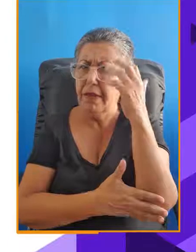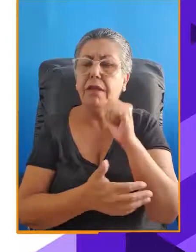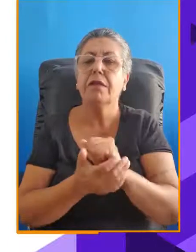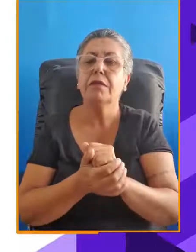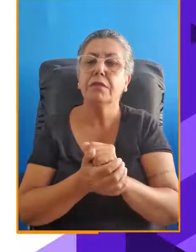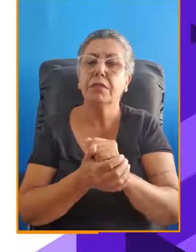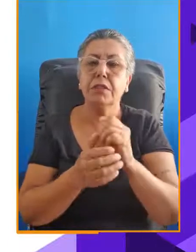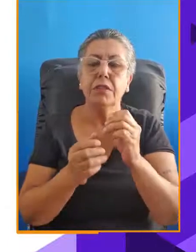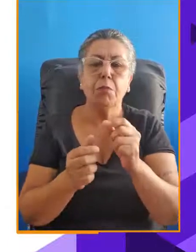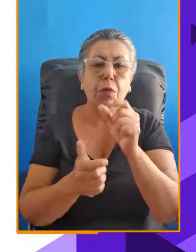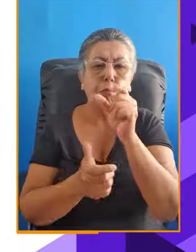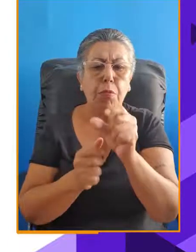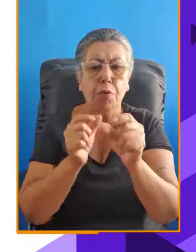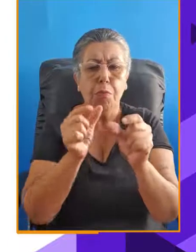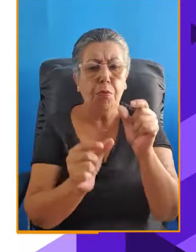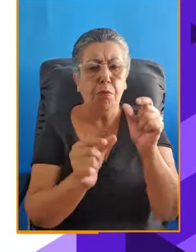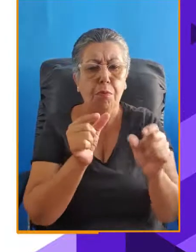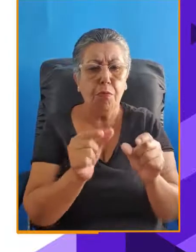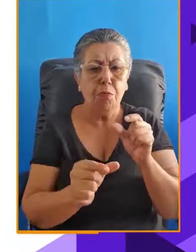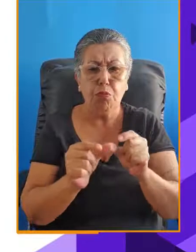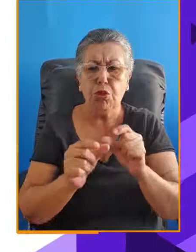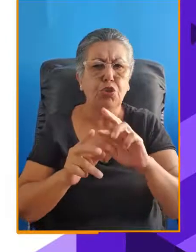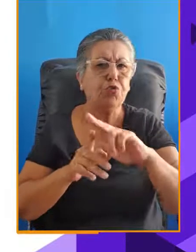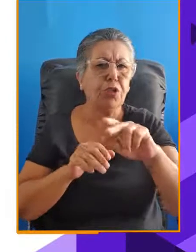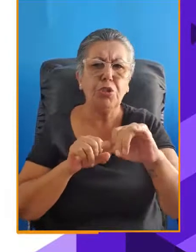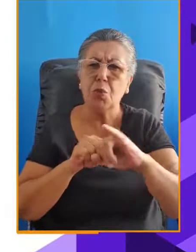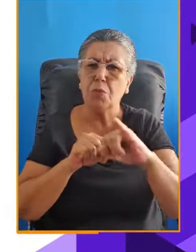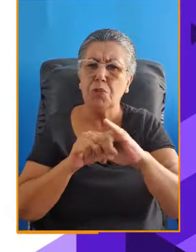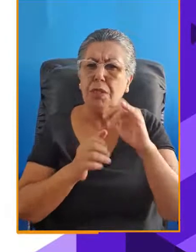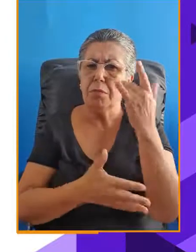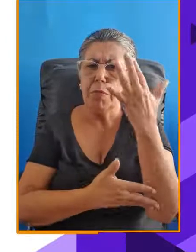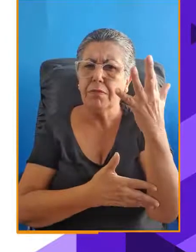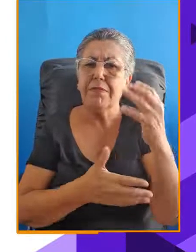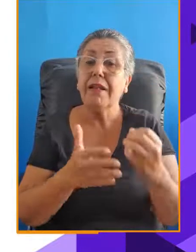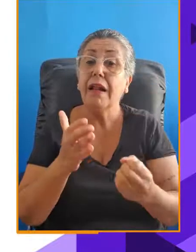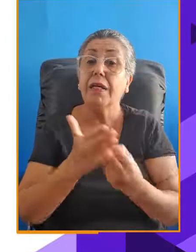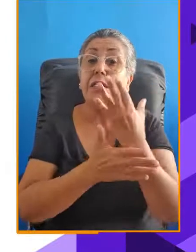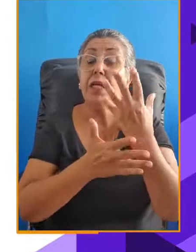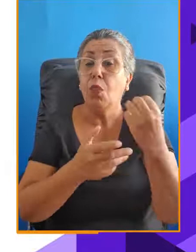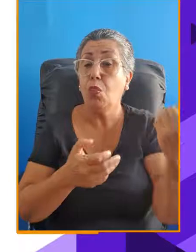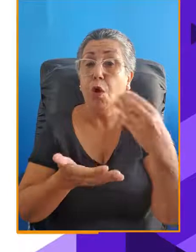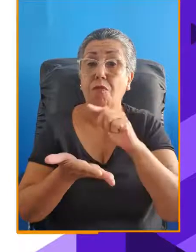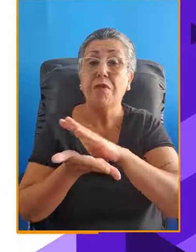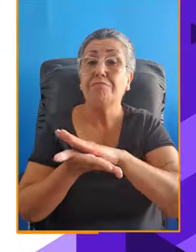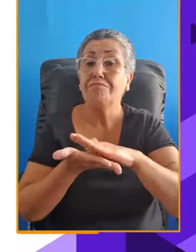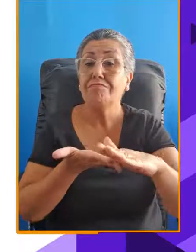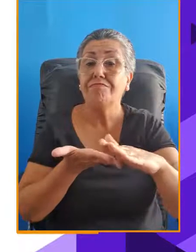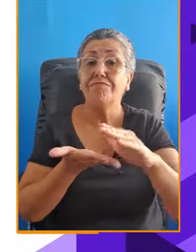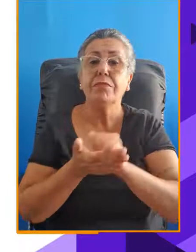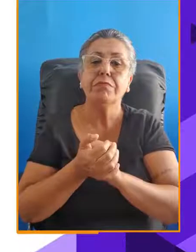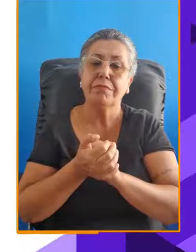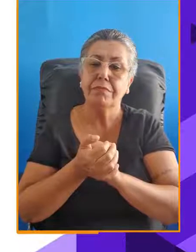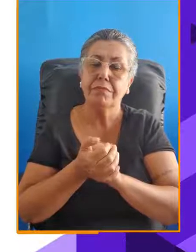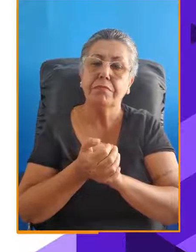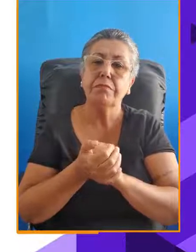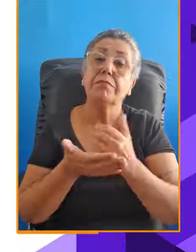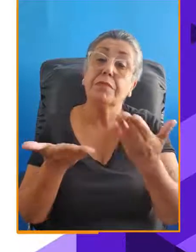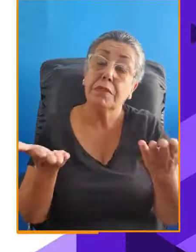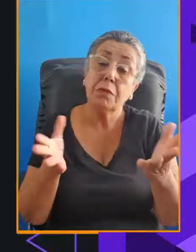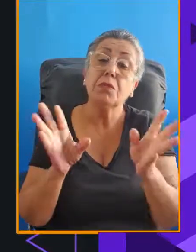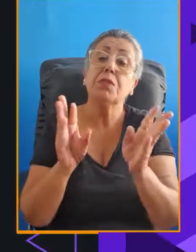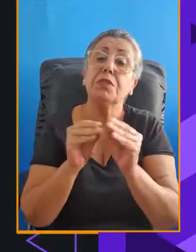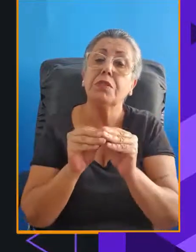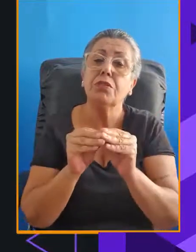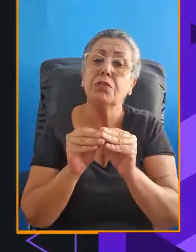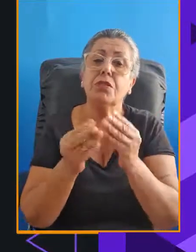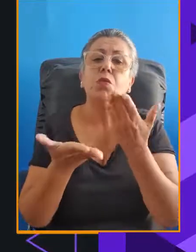ao justapor então esses diferentes objetos em madeira, ela cria novas texturas. Então, em